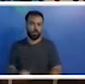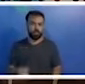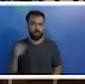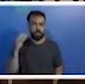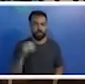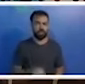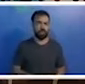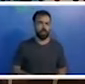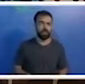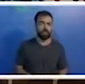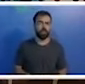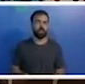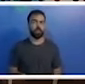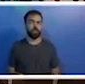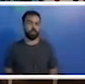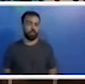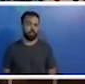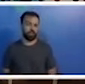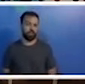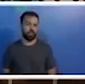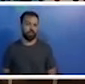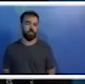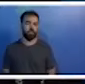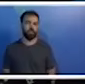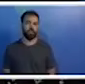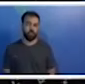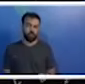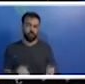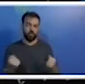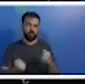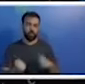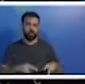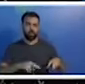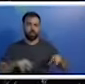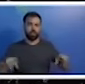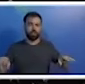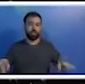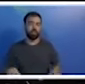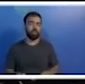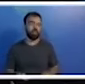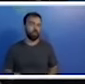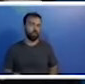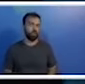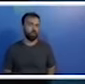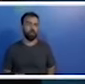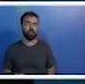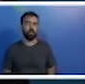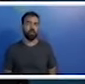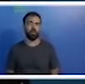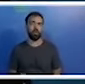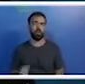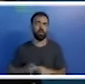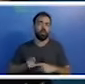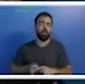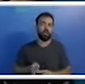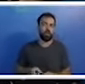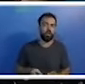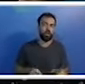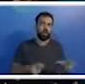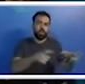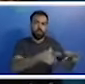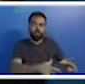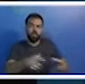idéias e começou a inventar no várias coisas inclusive os meios de transporte para facilitar a sua vida para que ele conseguisse chegar aos lugares